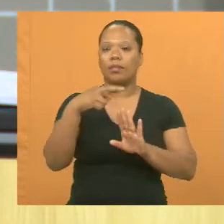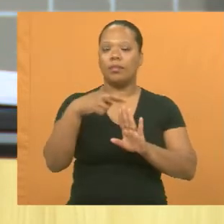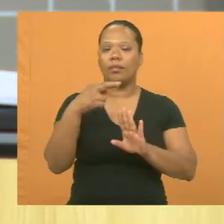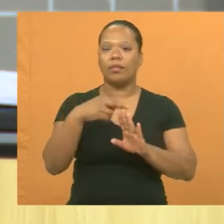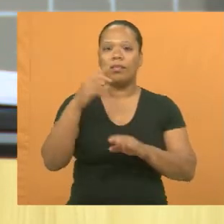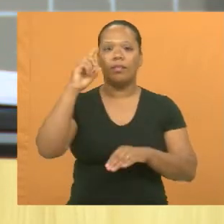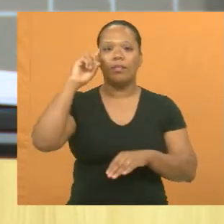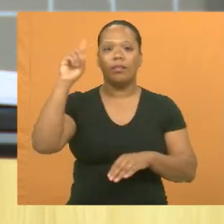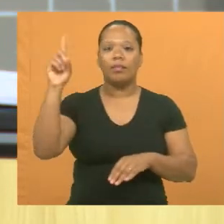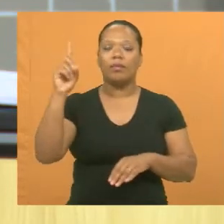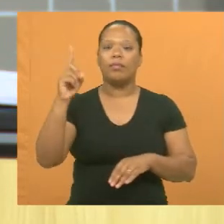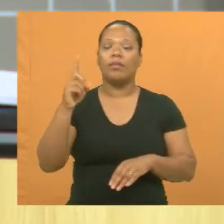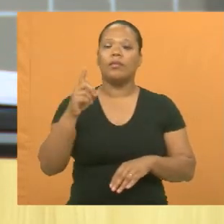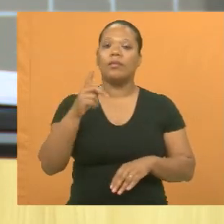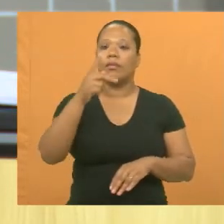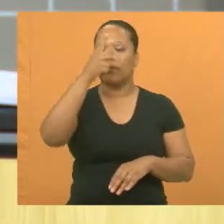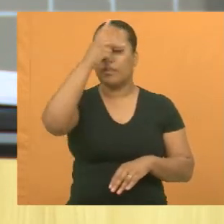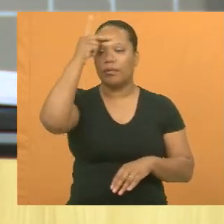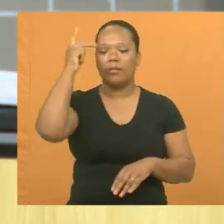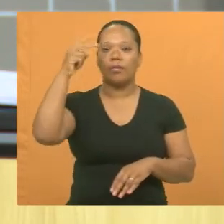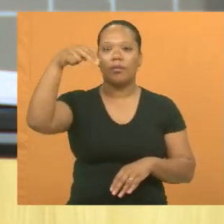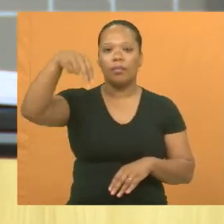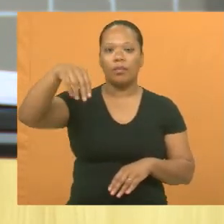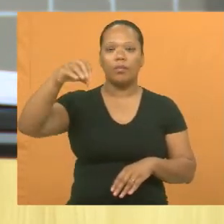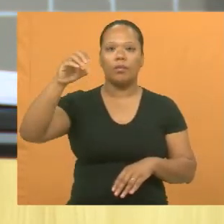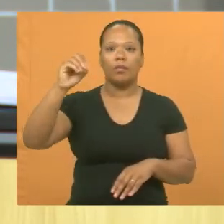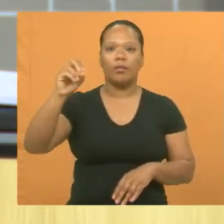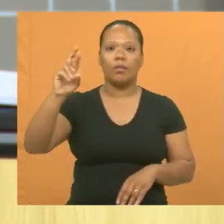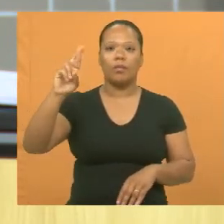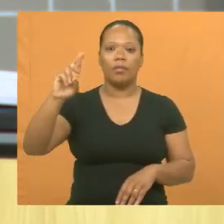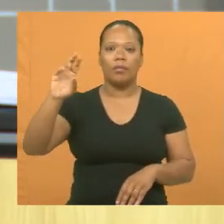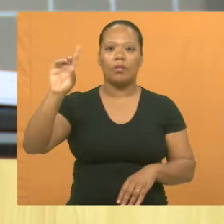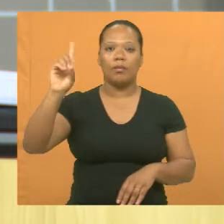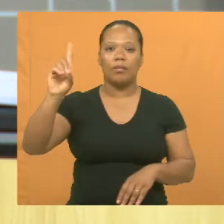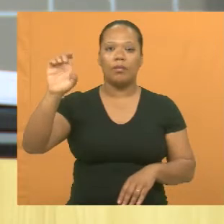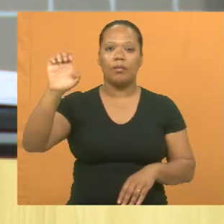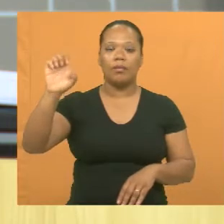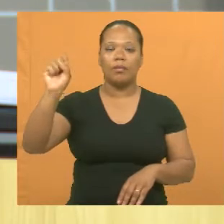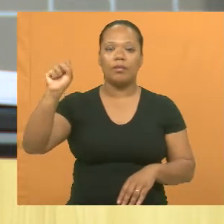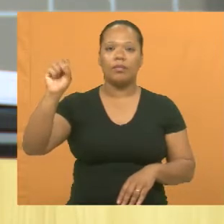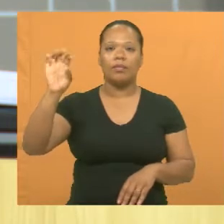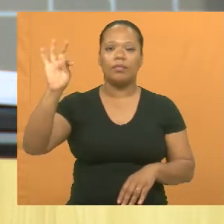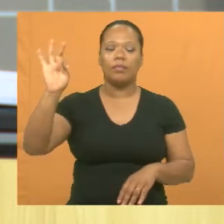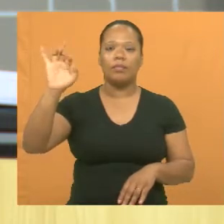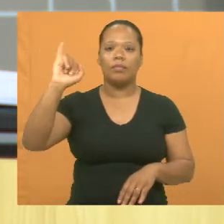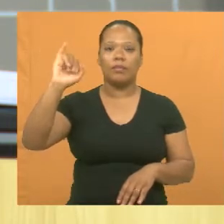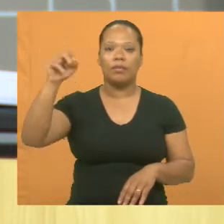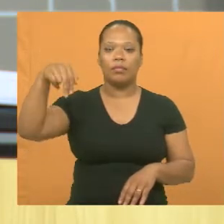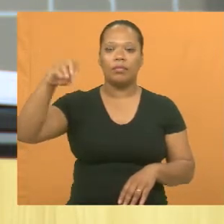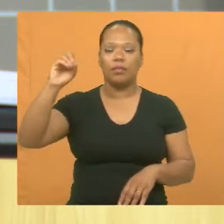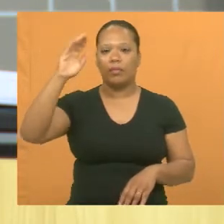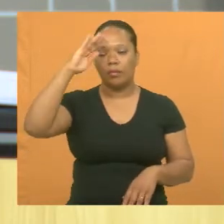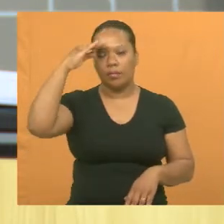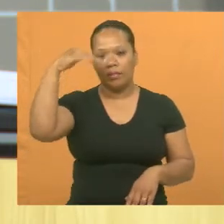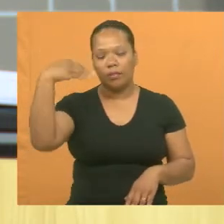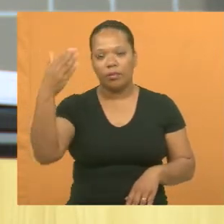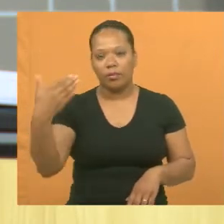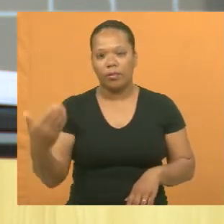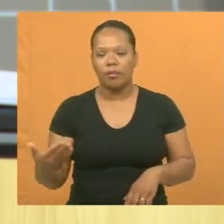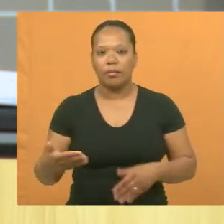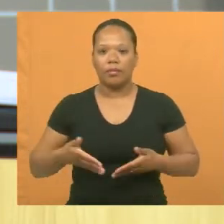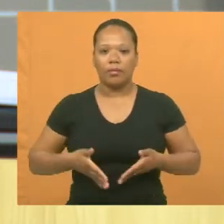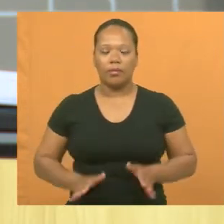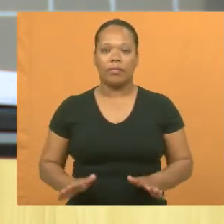do Dia do Nordestino, comemorado em 8 de outubro. A data foi instituída em 2009 em homenagem ao centenário do